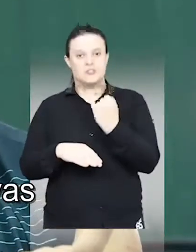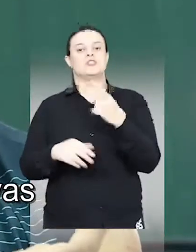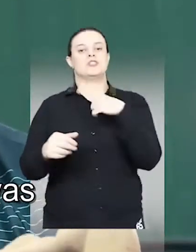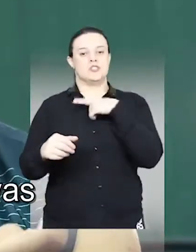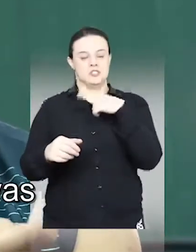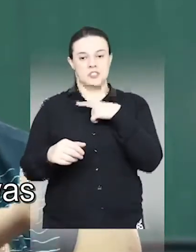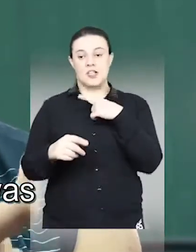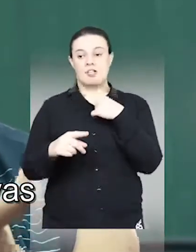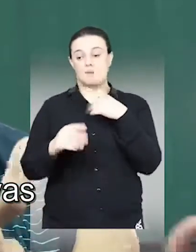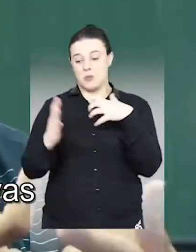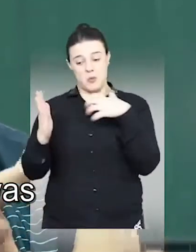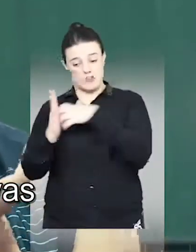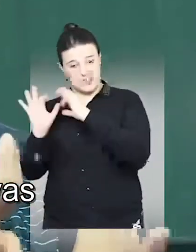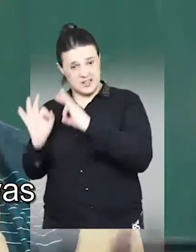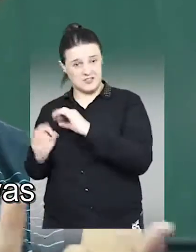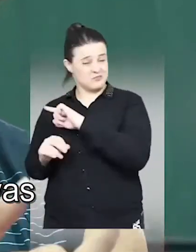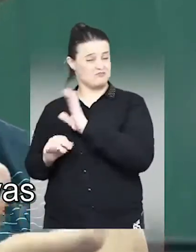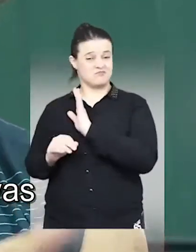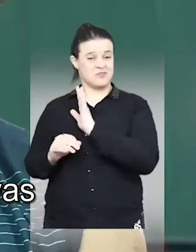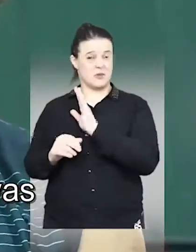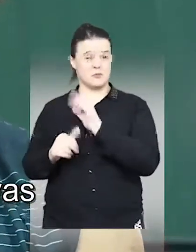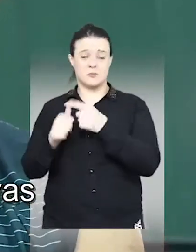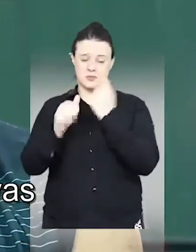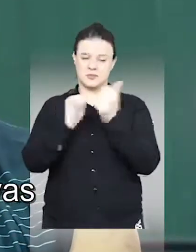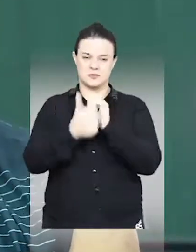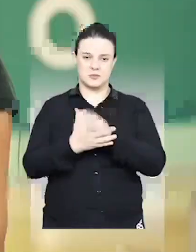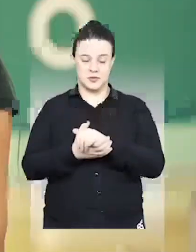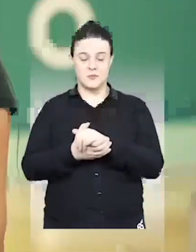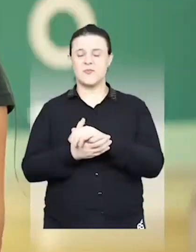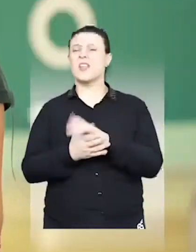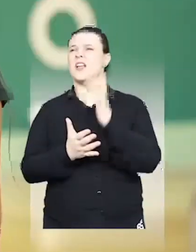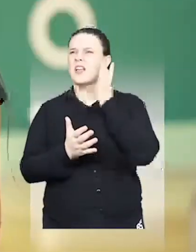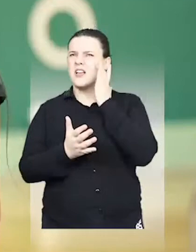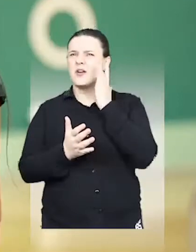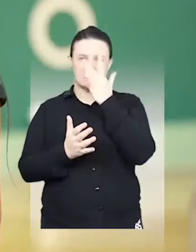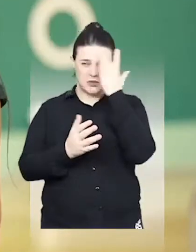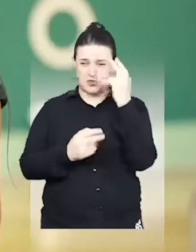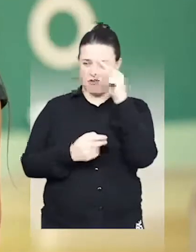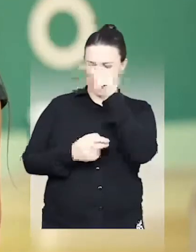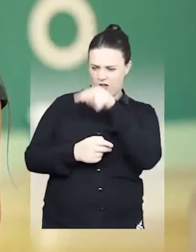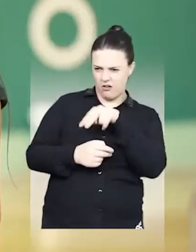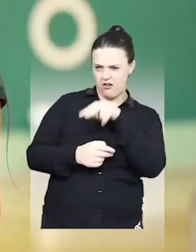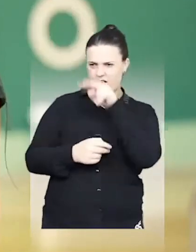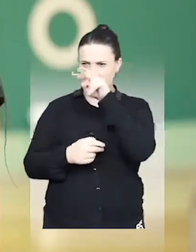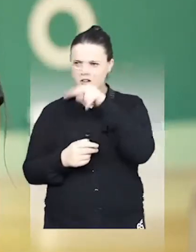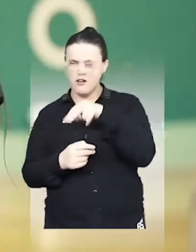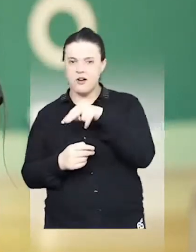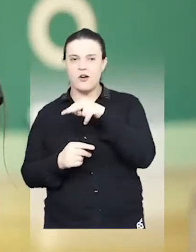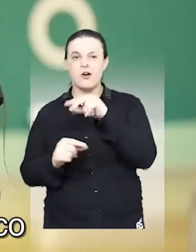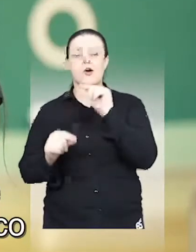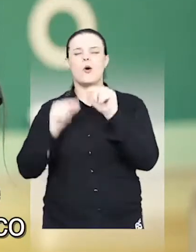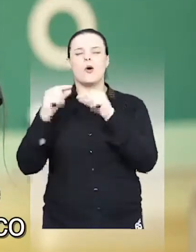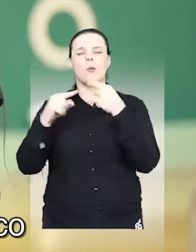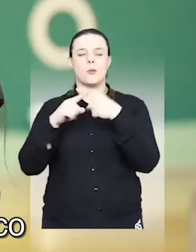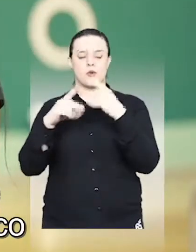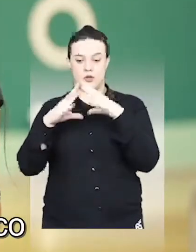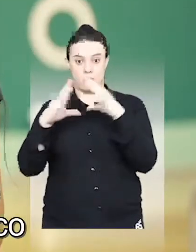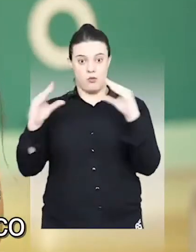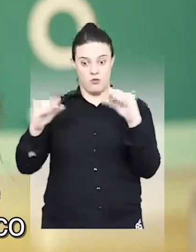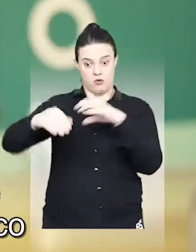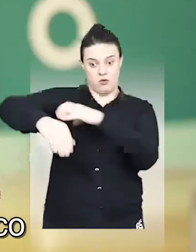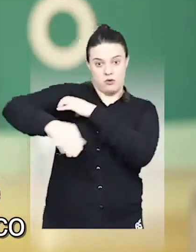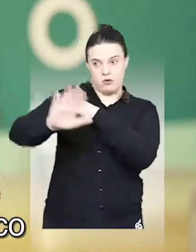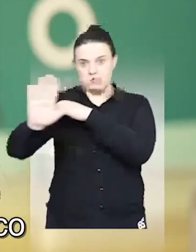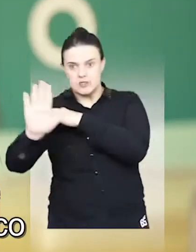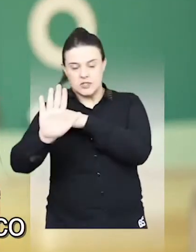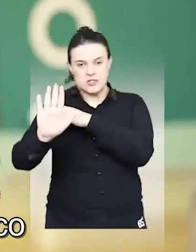significativas do que o acidente em si, entendeu? Eu acho que eles ficam olhando a gente como um maluco, né? Porque o rugby, pra quem olha